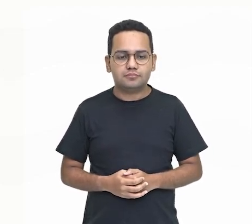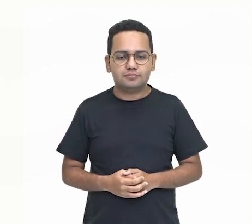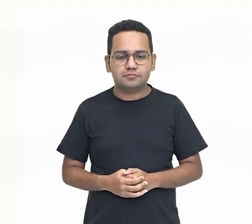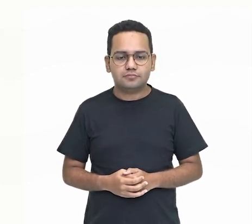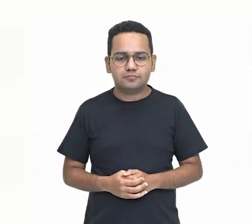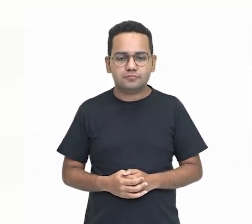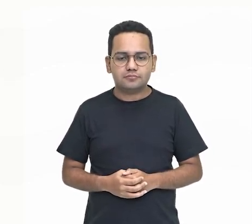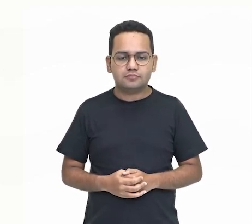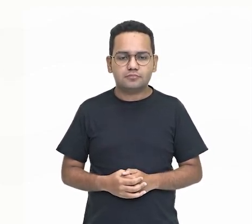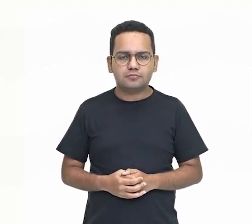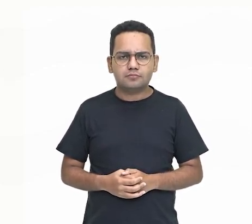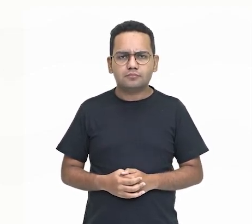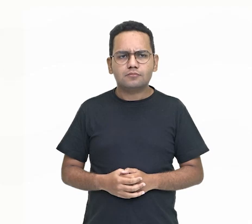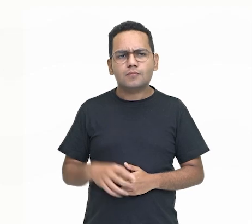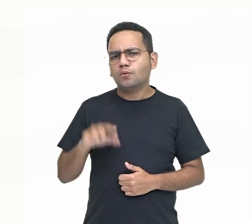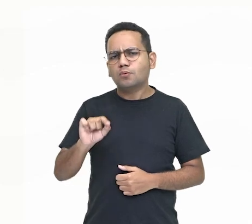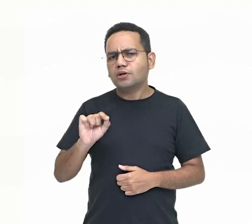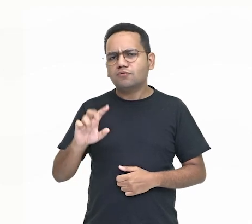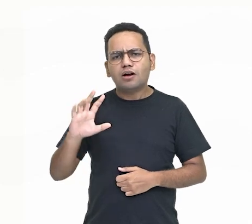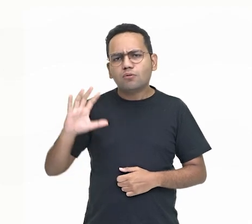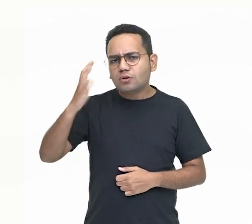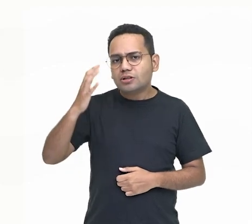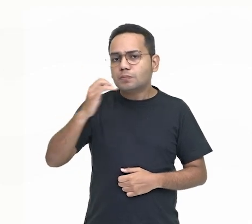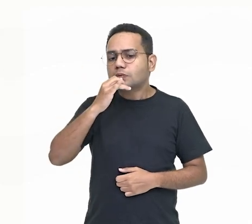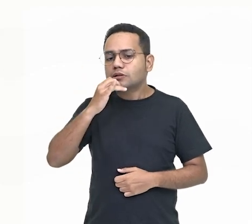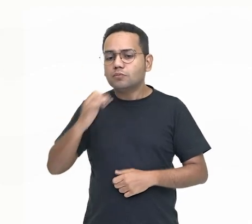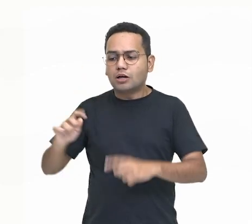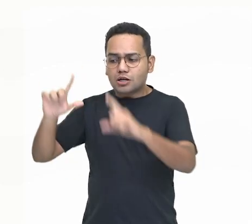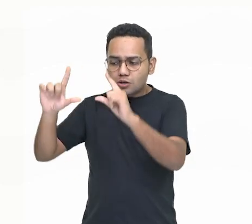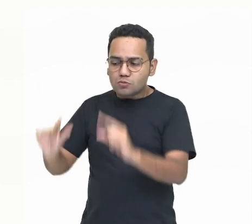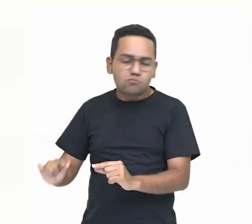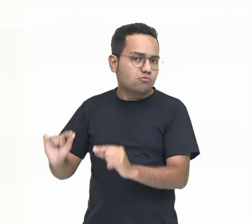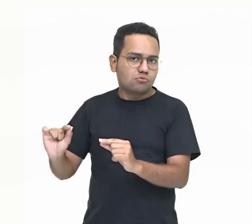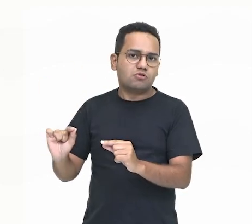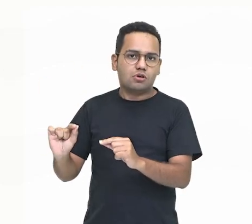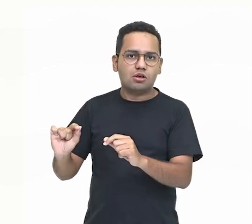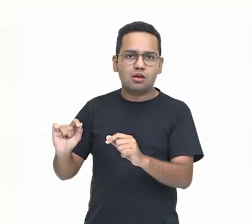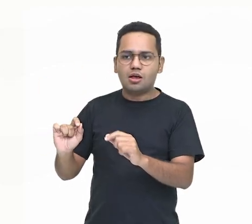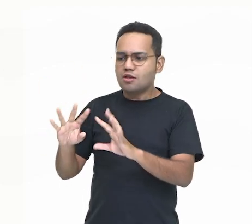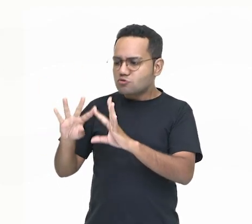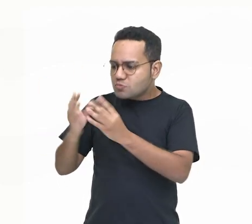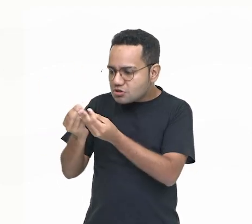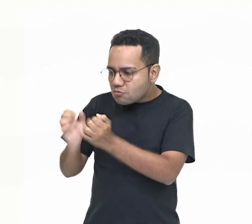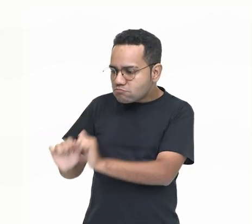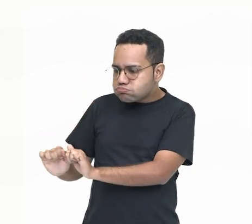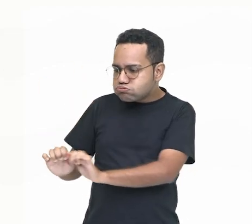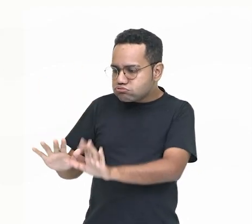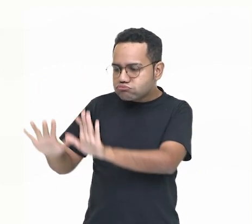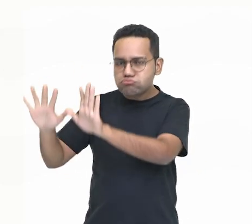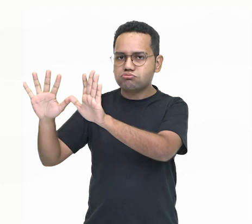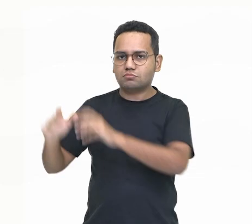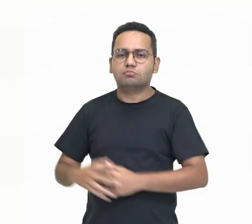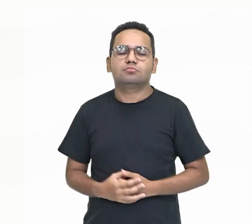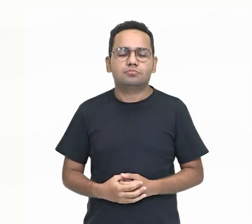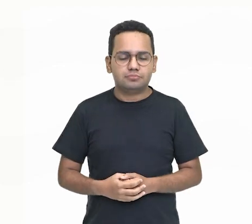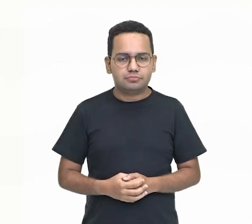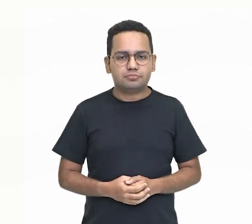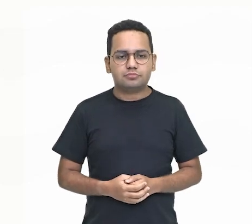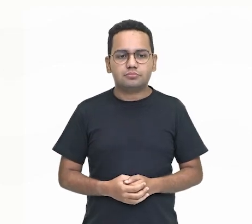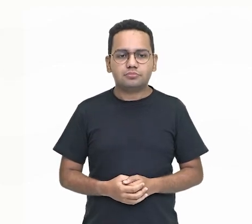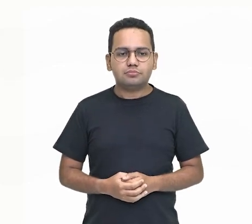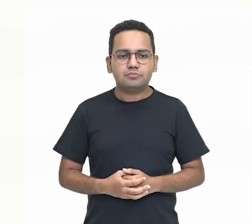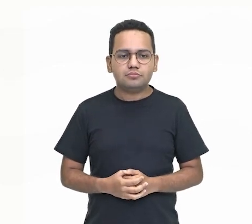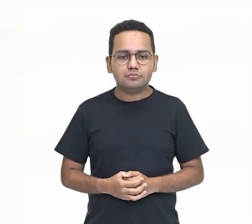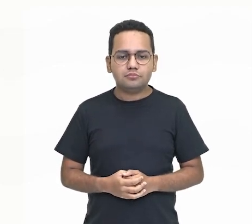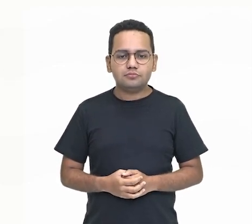que ela vai reduzir essa emissão, essa liberação de gases de efeito estufa. Quando se fala